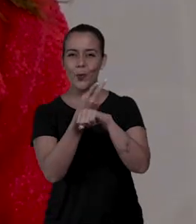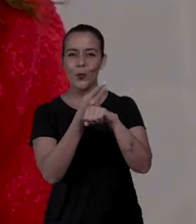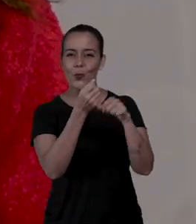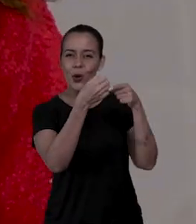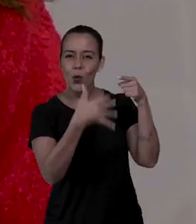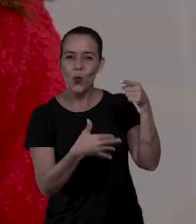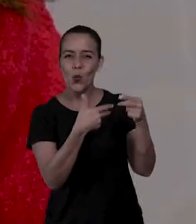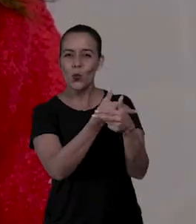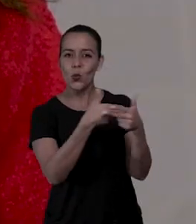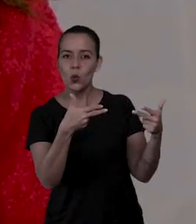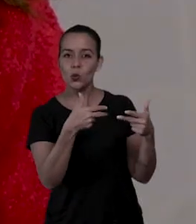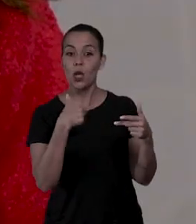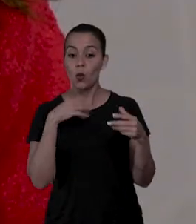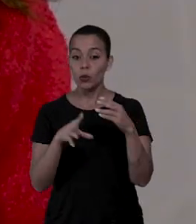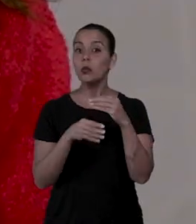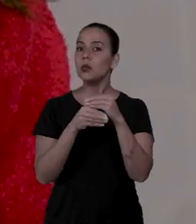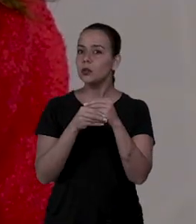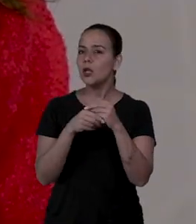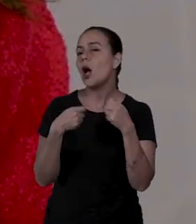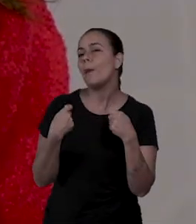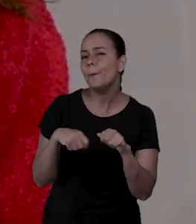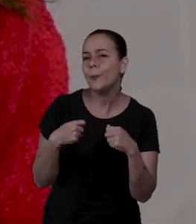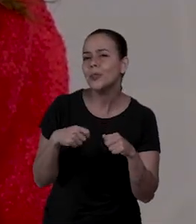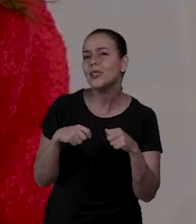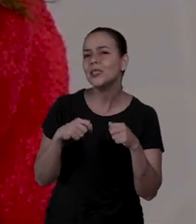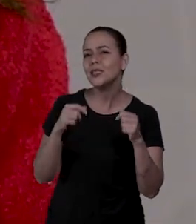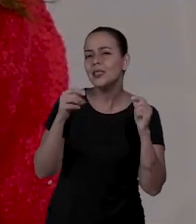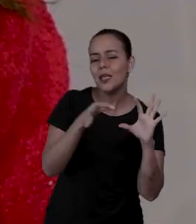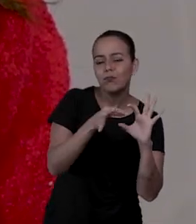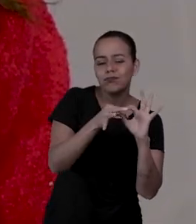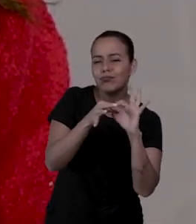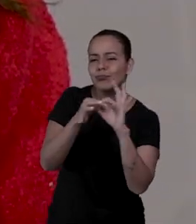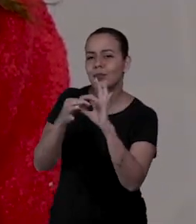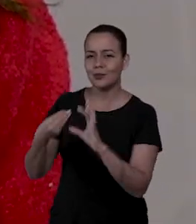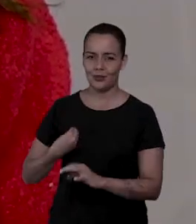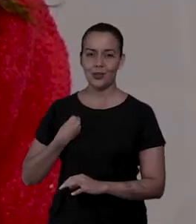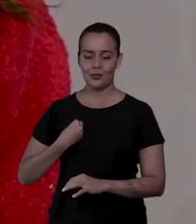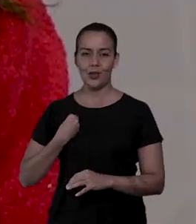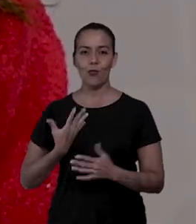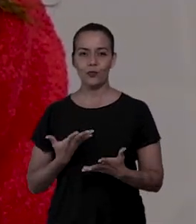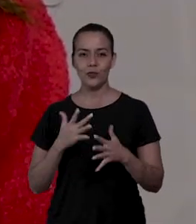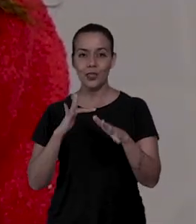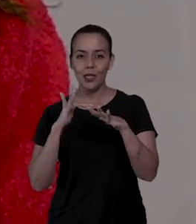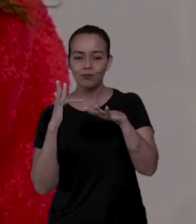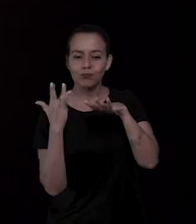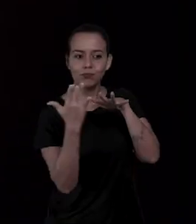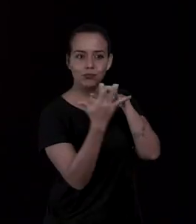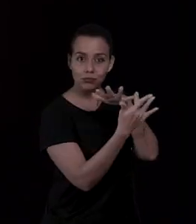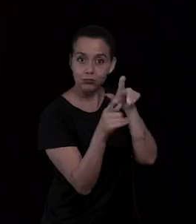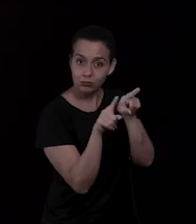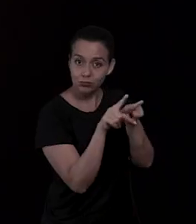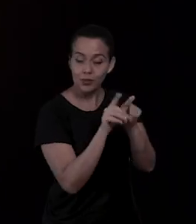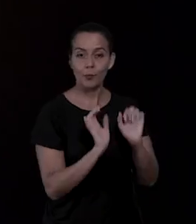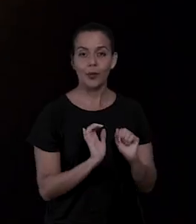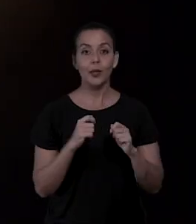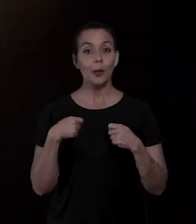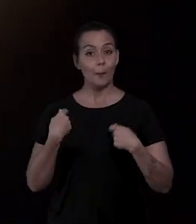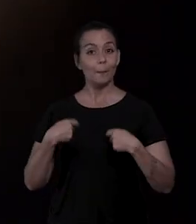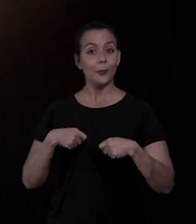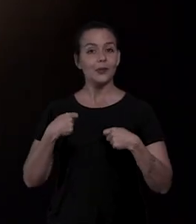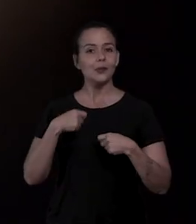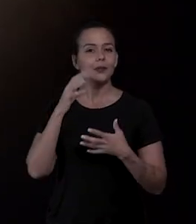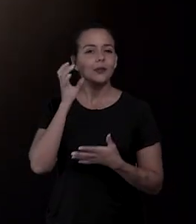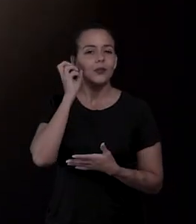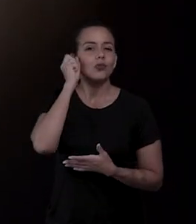uma mesa. E eu acrescento, a gente precisa de redes que acolham a vida em suas formas, em todas as suas formas. Uma pessoa segura o caderno aberto. A gente precisa